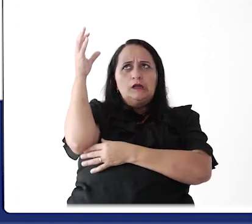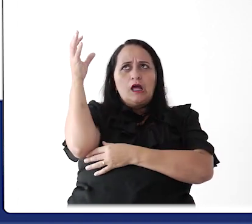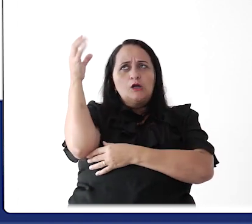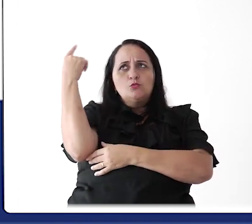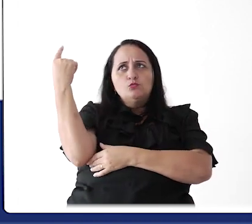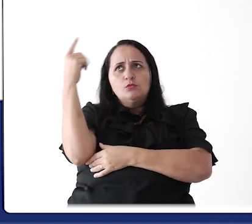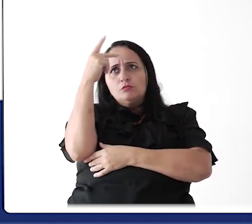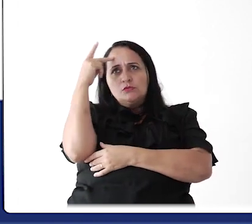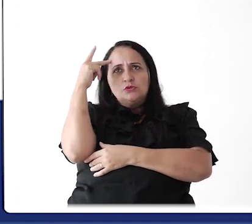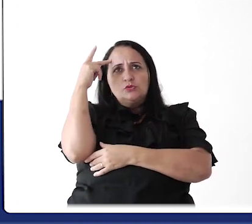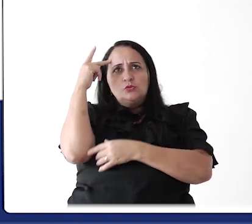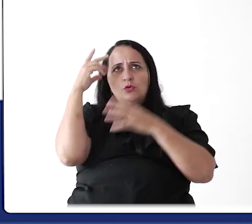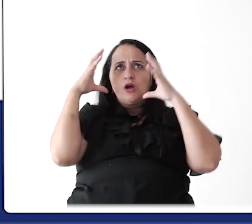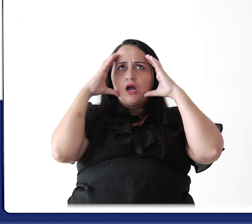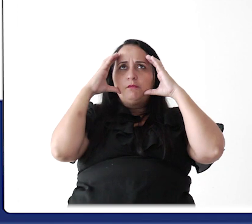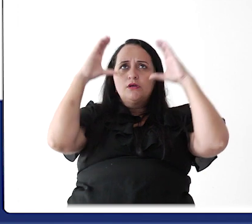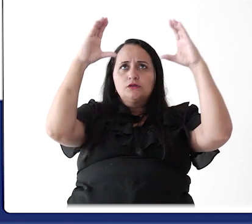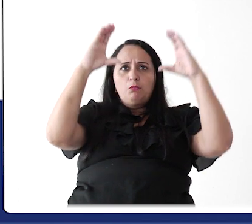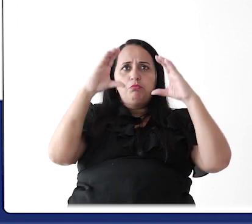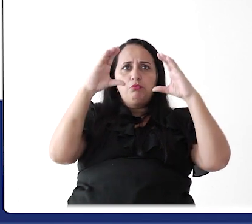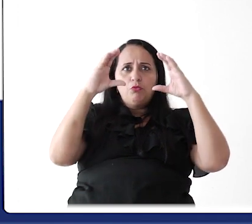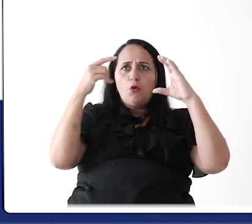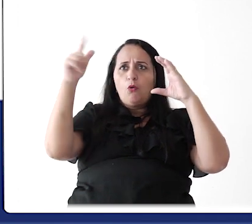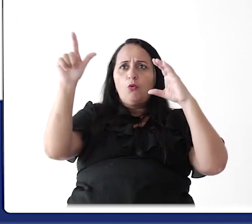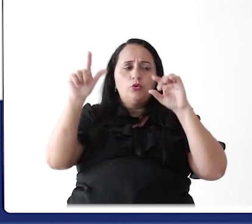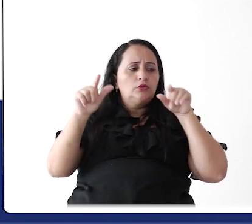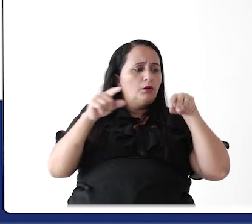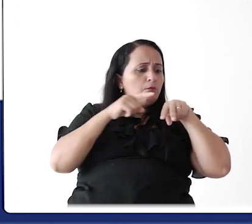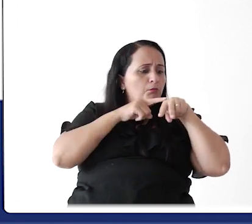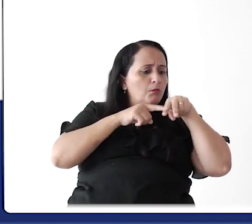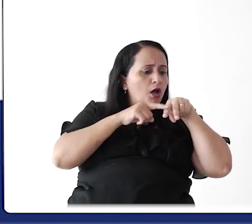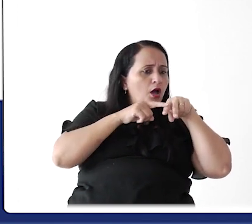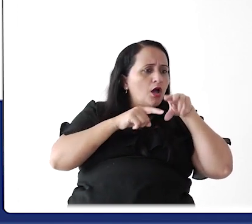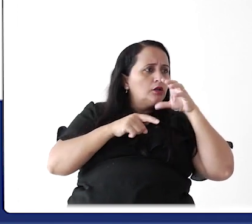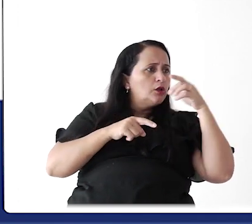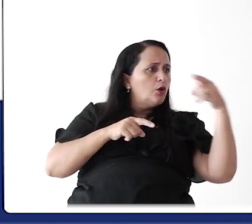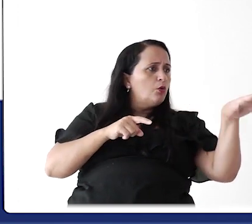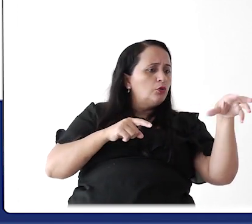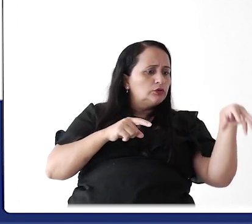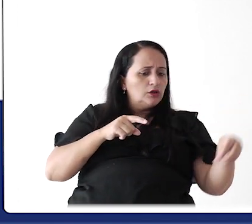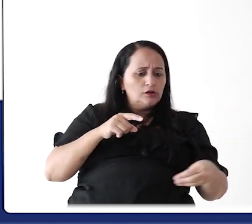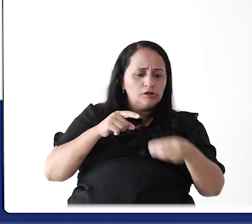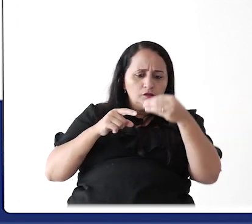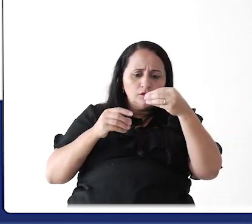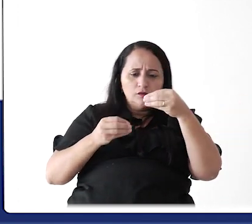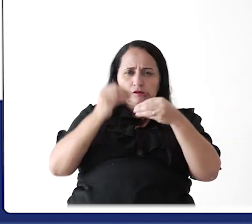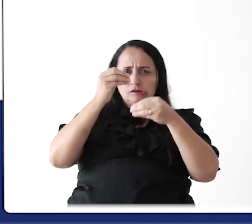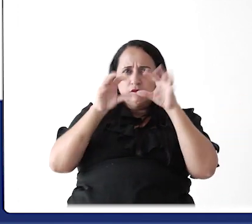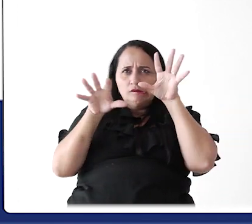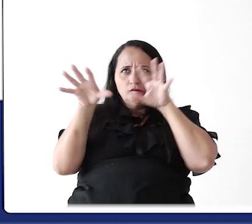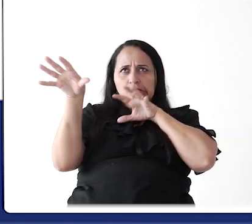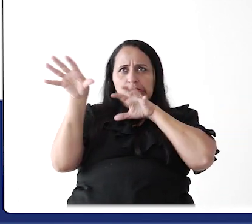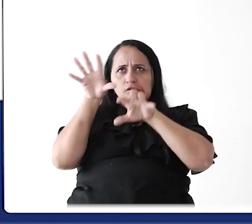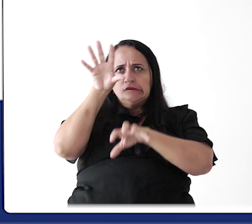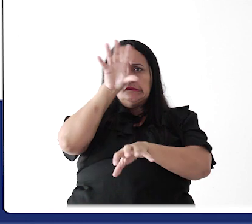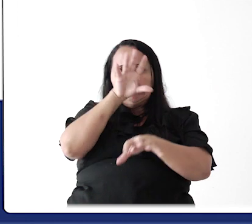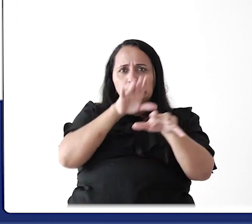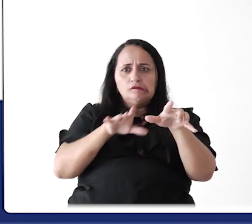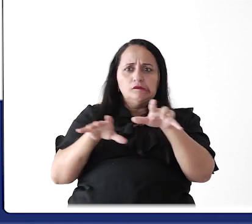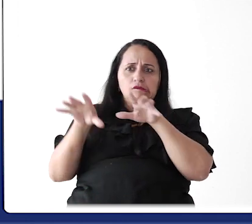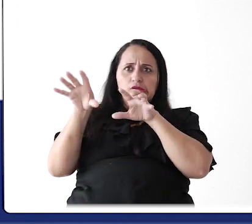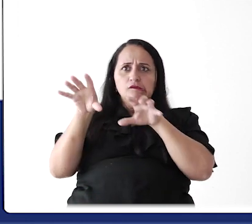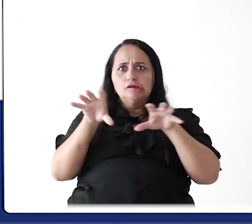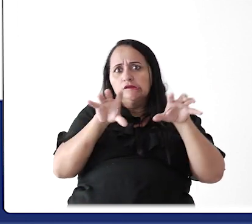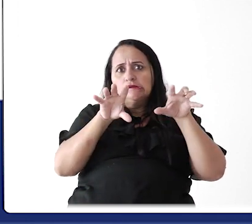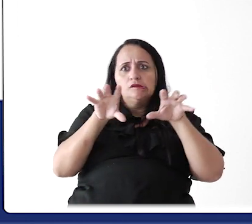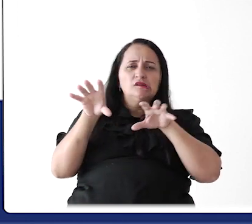de outra, a cabeça de uma terceira e assim por diante. Além de o resultado ter sido um desastre, houve um